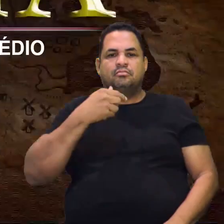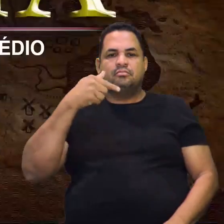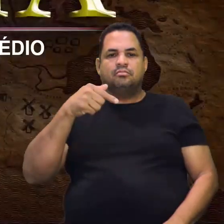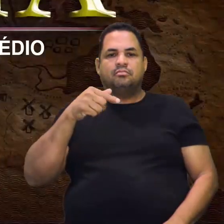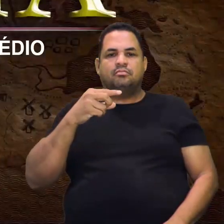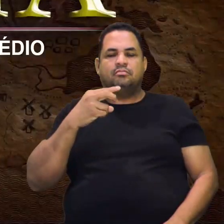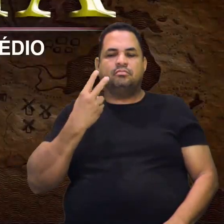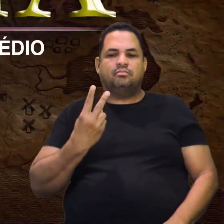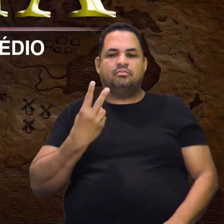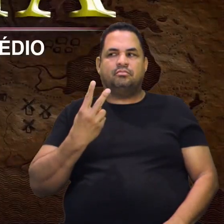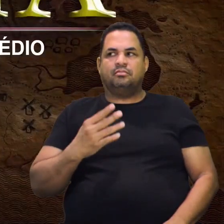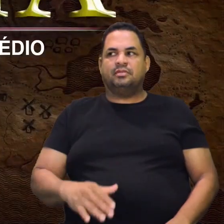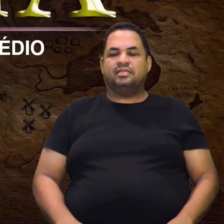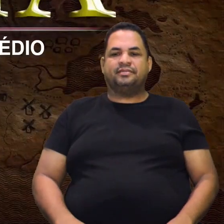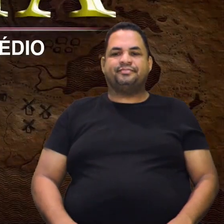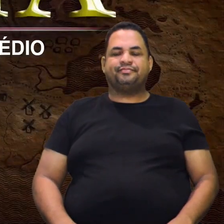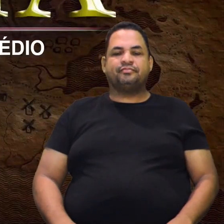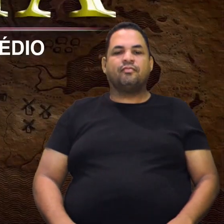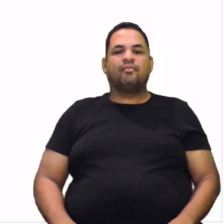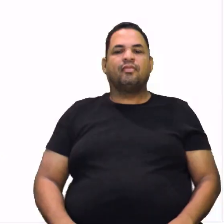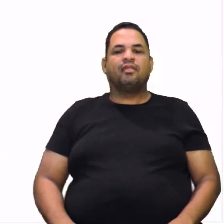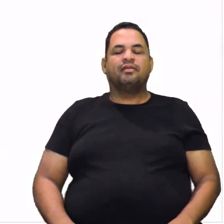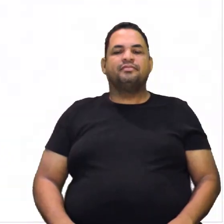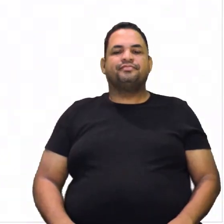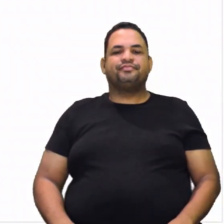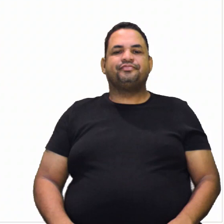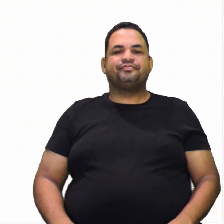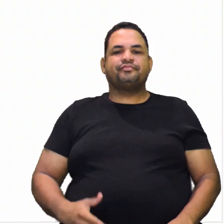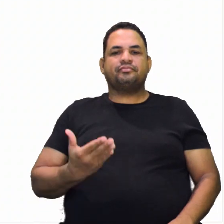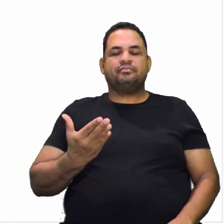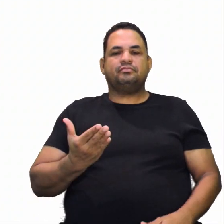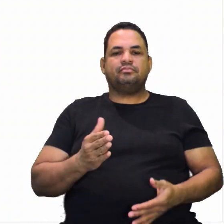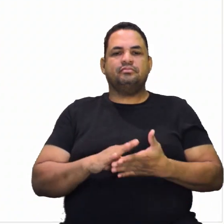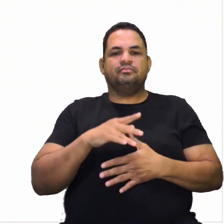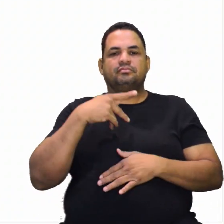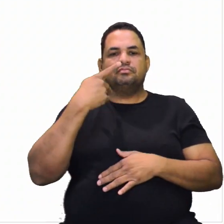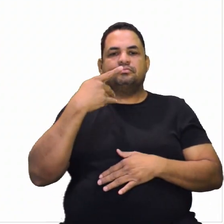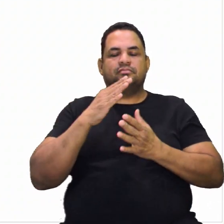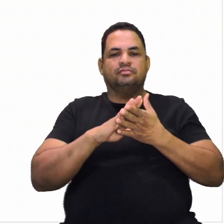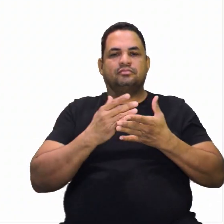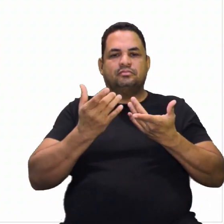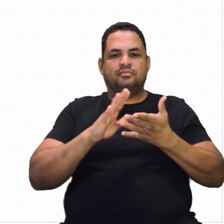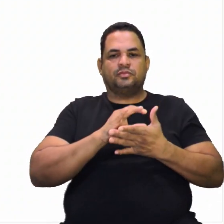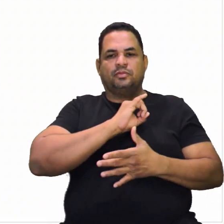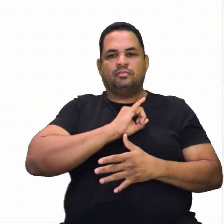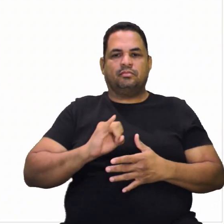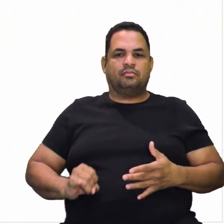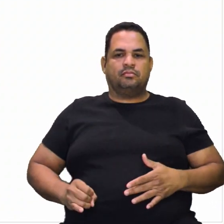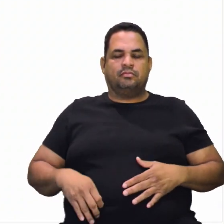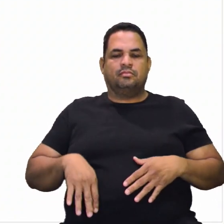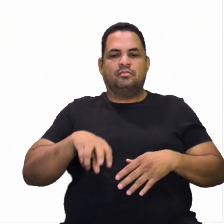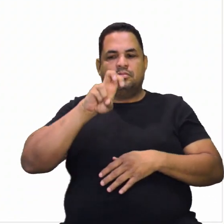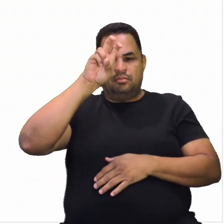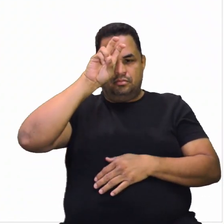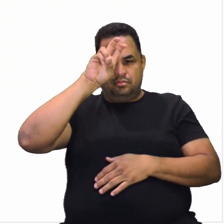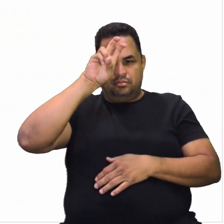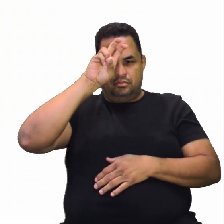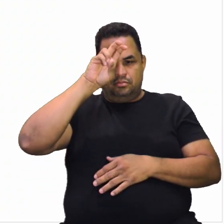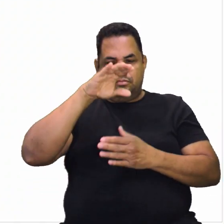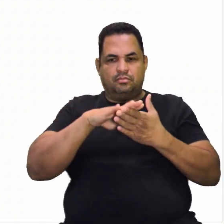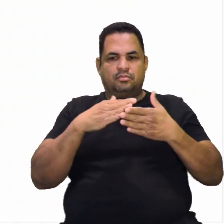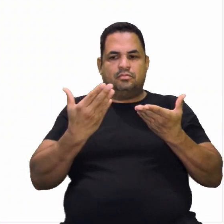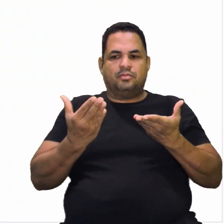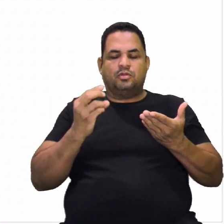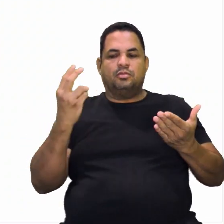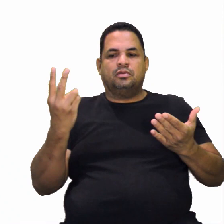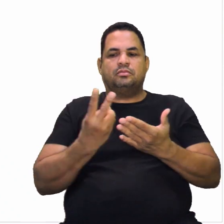7.2. Na tela aí, joga aí na tela, aula 7.2 aí, que nós vamos falar sobre o Império Egípcio, como se dá